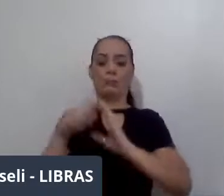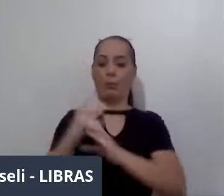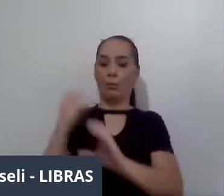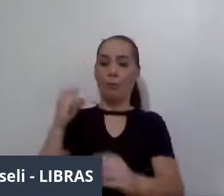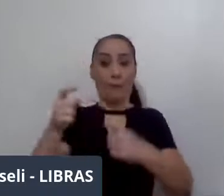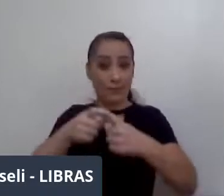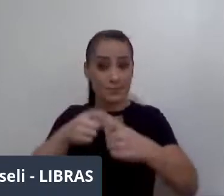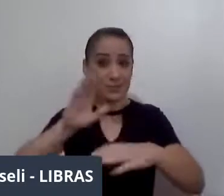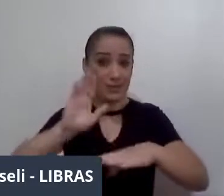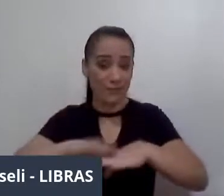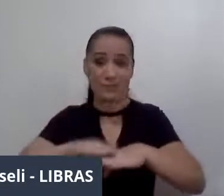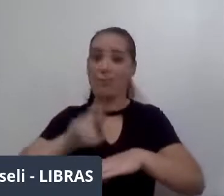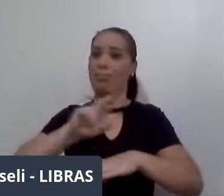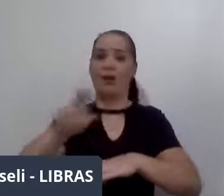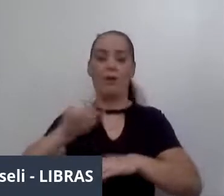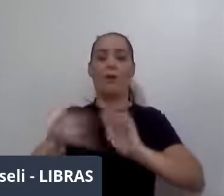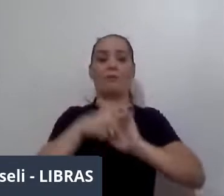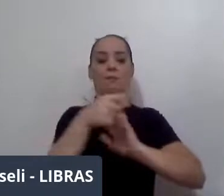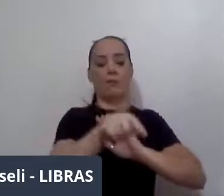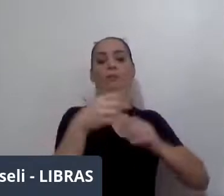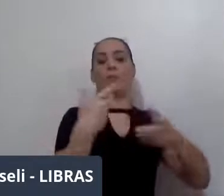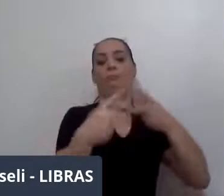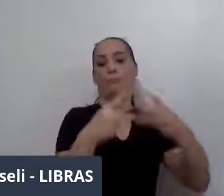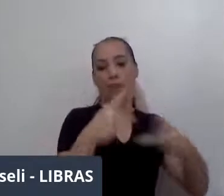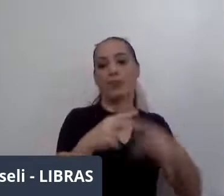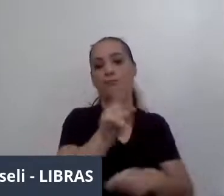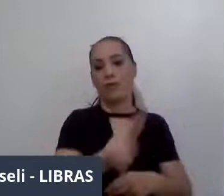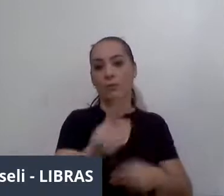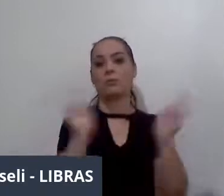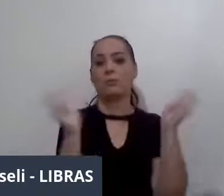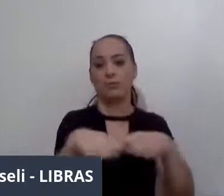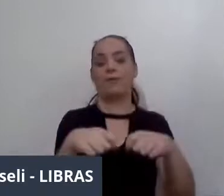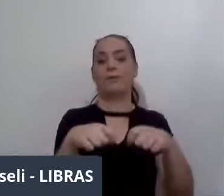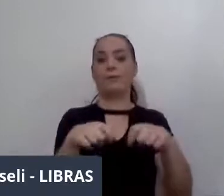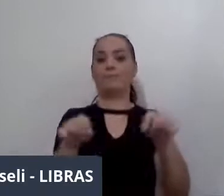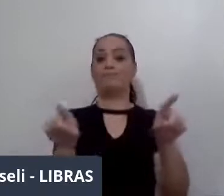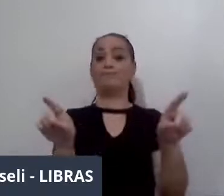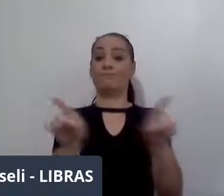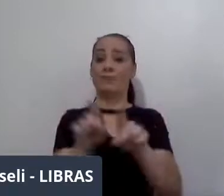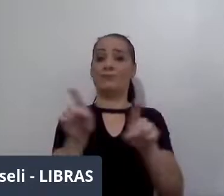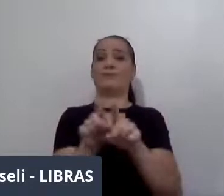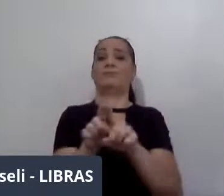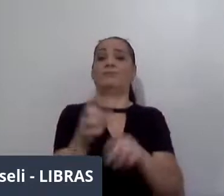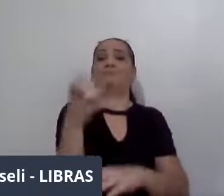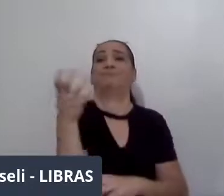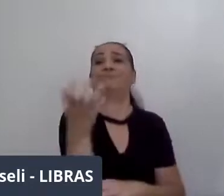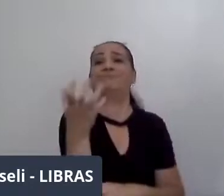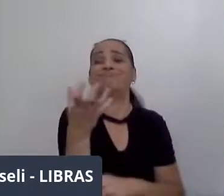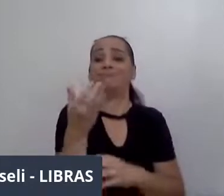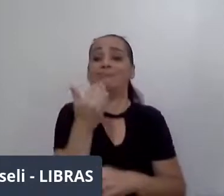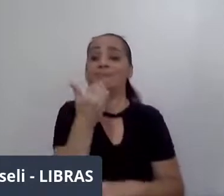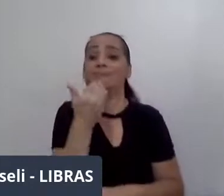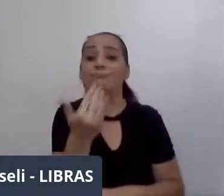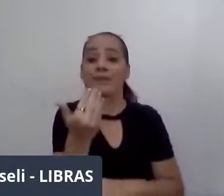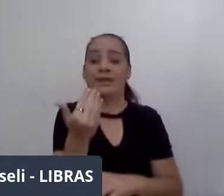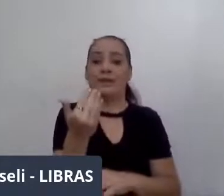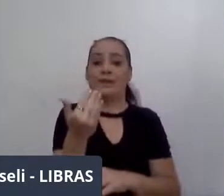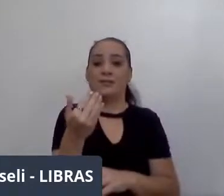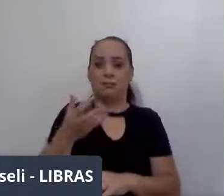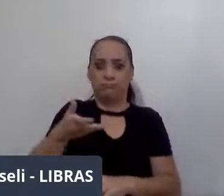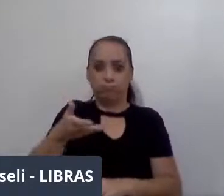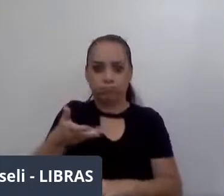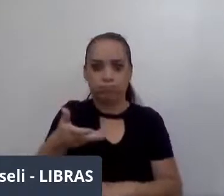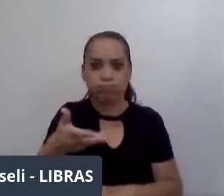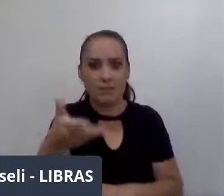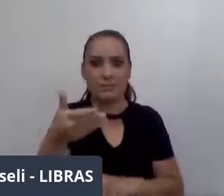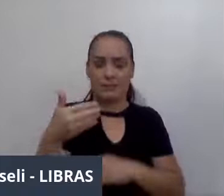possível fazer através da plataforma Carolina Bori. Inclusive, eu estendo esse meu apelo para que também seja dada celeridade a todos